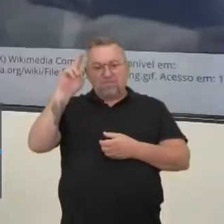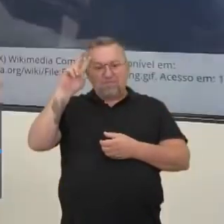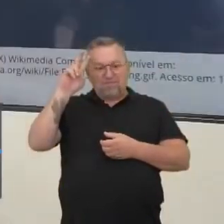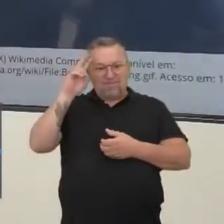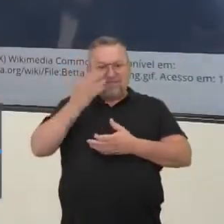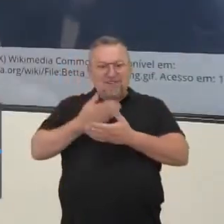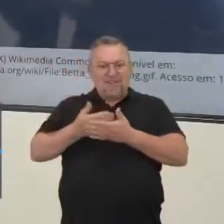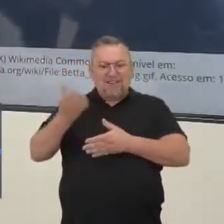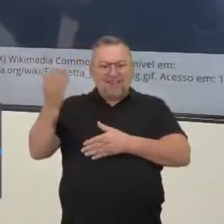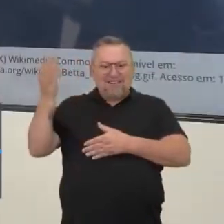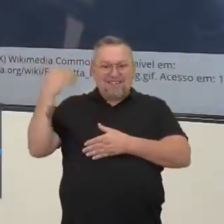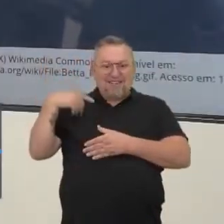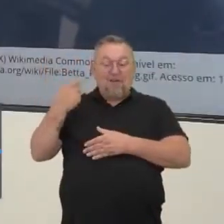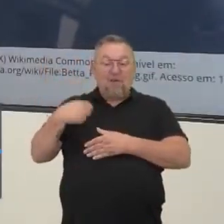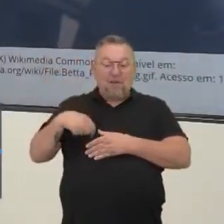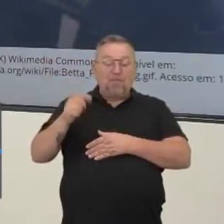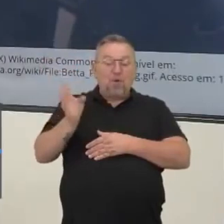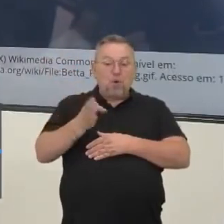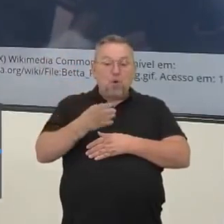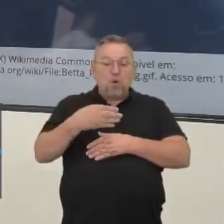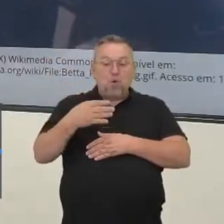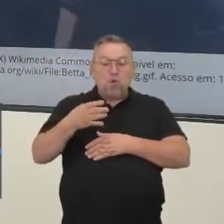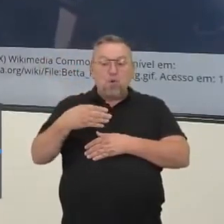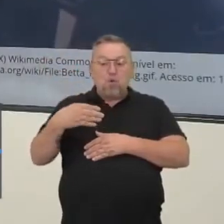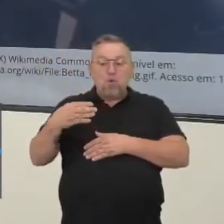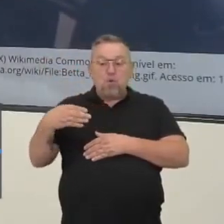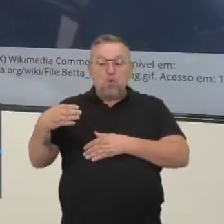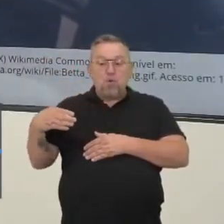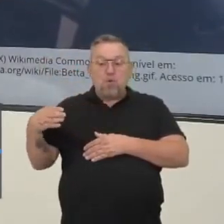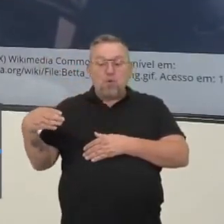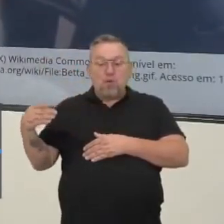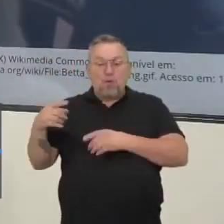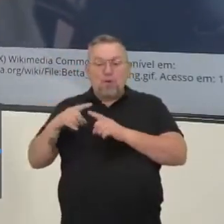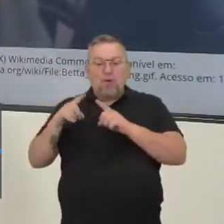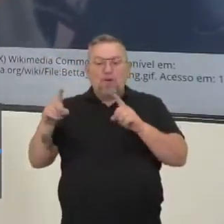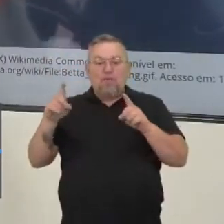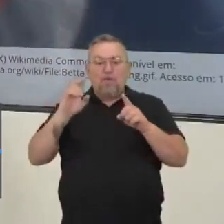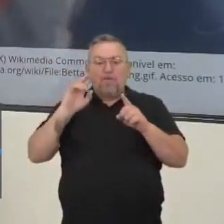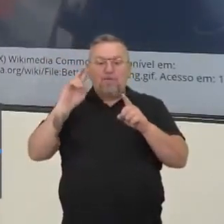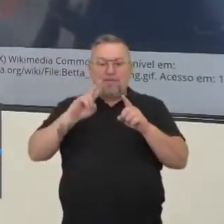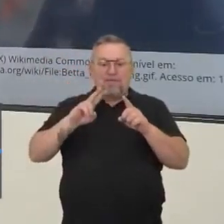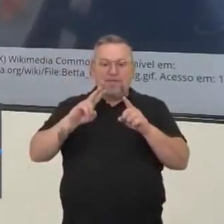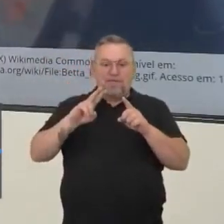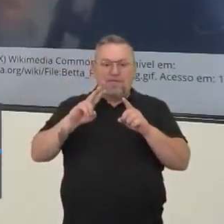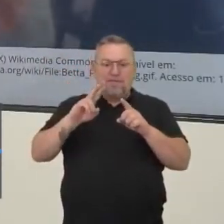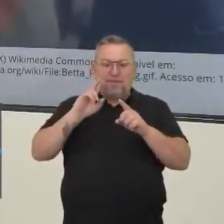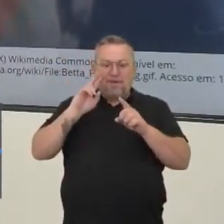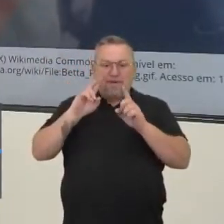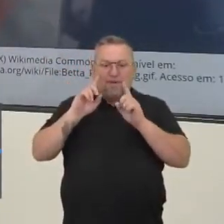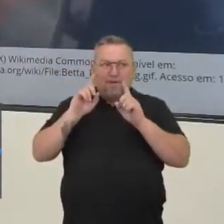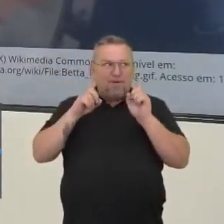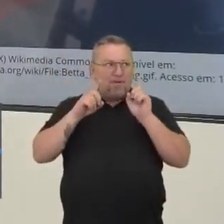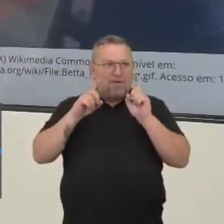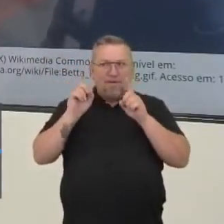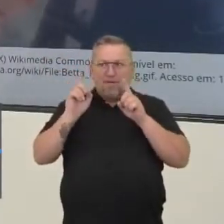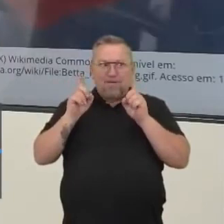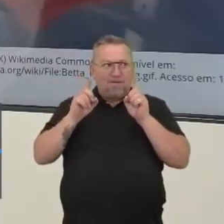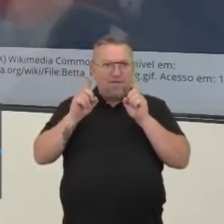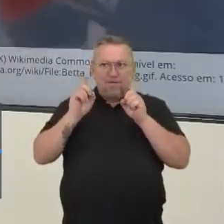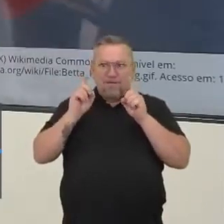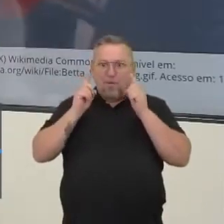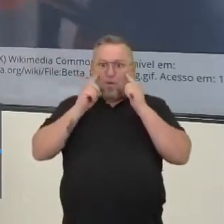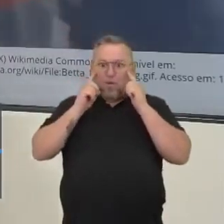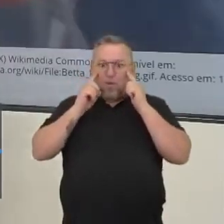então precisa nadar, né? E aí precisa do músculo contrair e tal. Mas e para olhar? Será que para virar o olho para lá e para cá não tem músculo